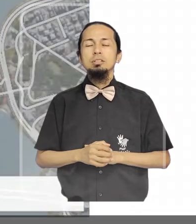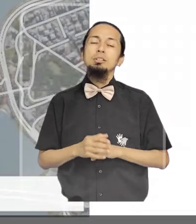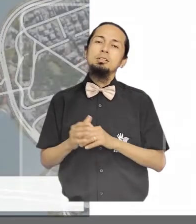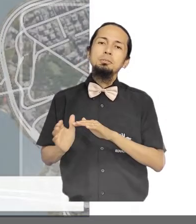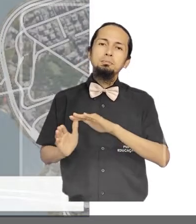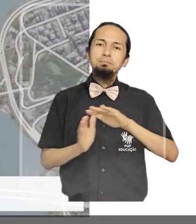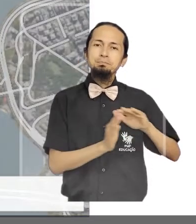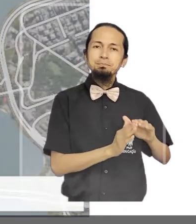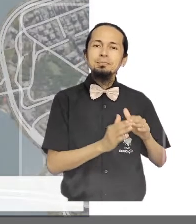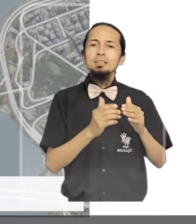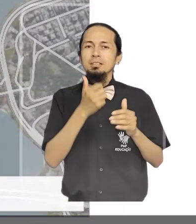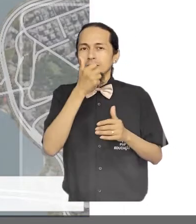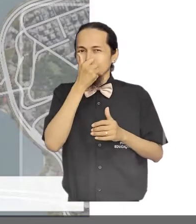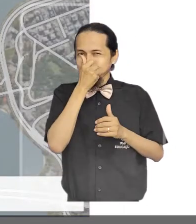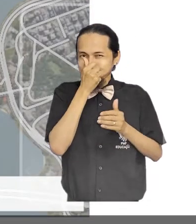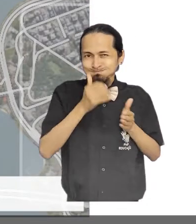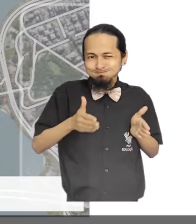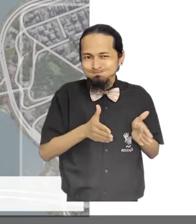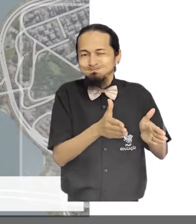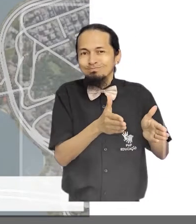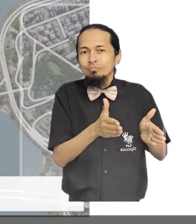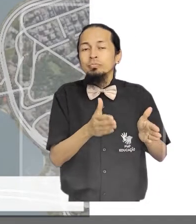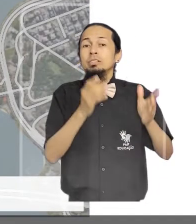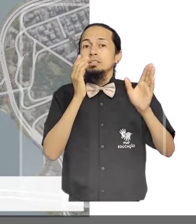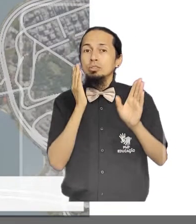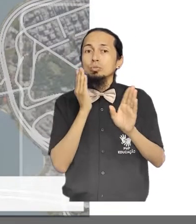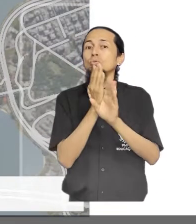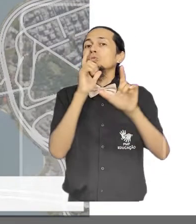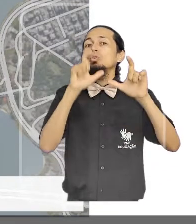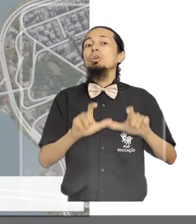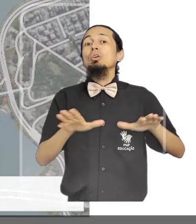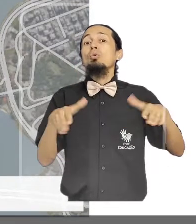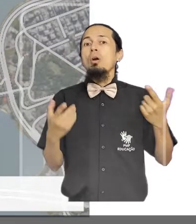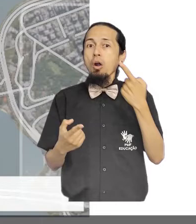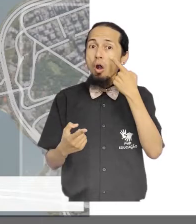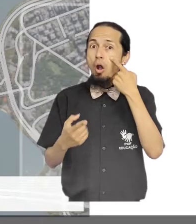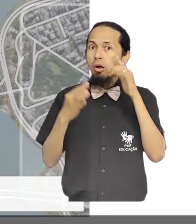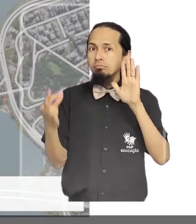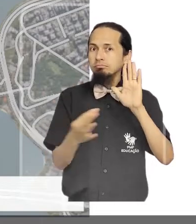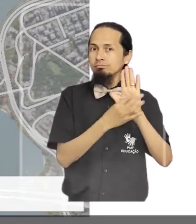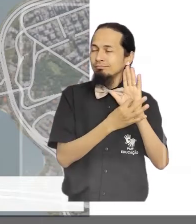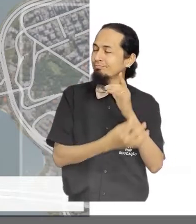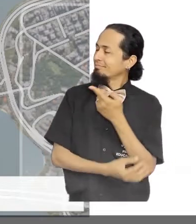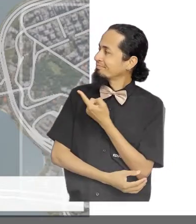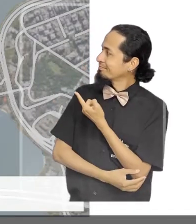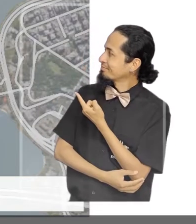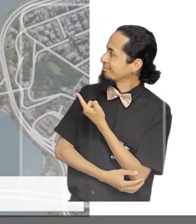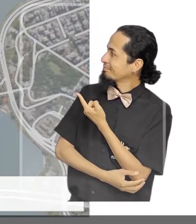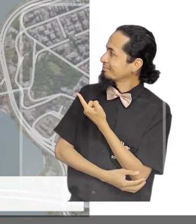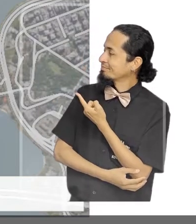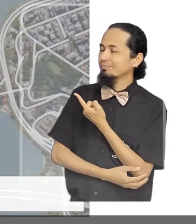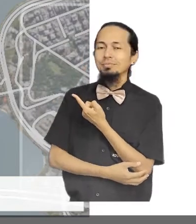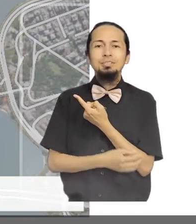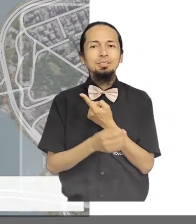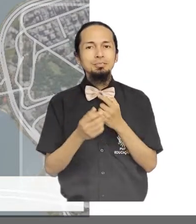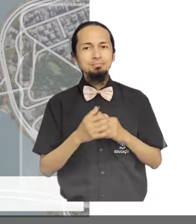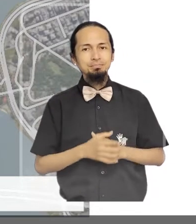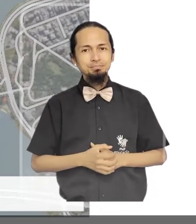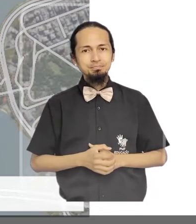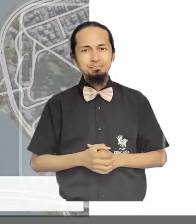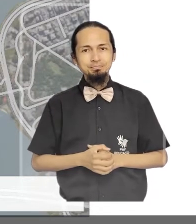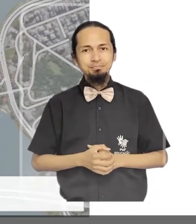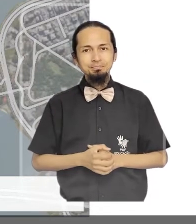No estreito foram identificados os seguintes locais mostrados neste mapa com potencial para